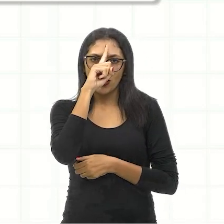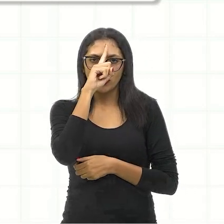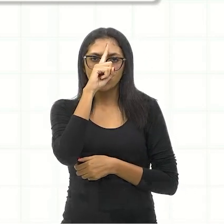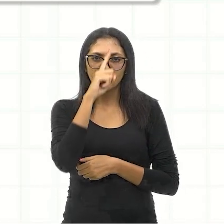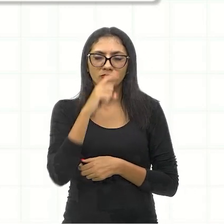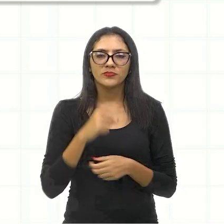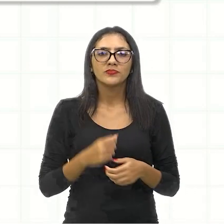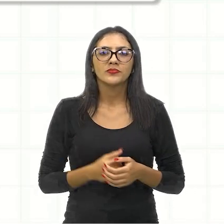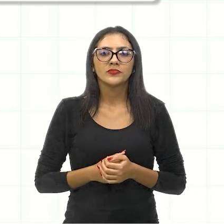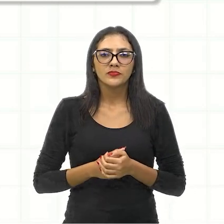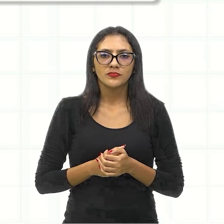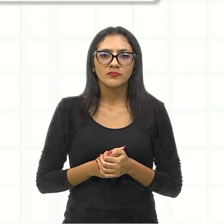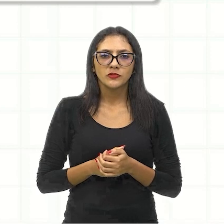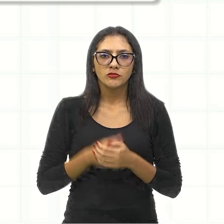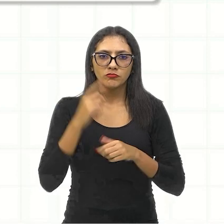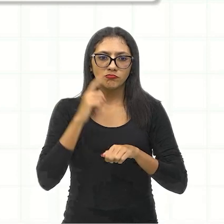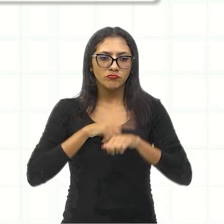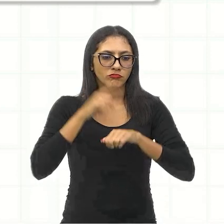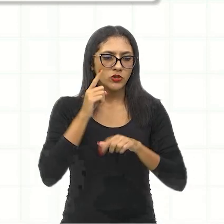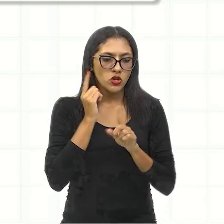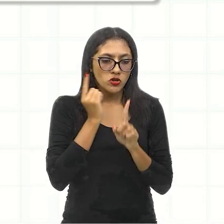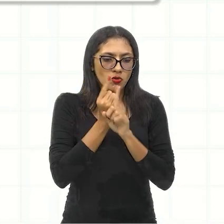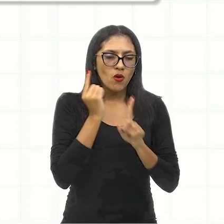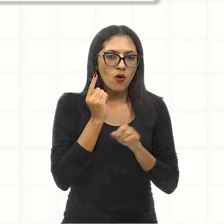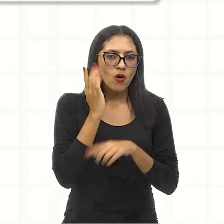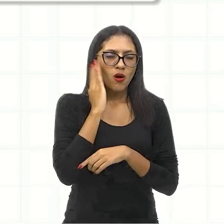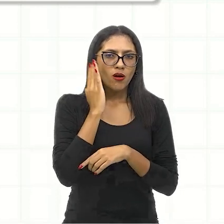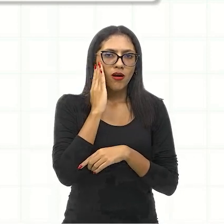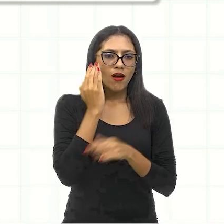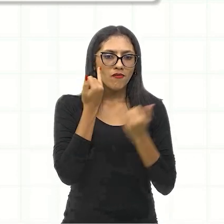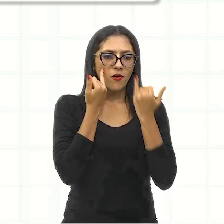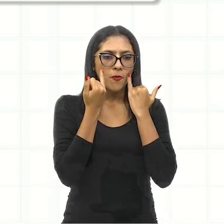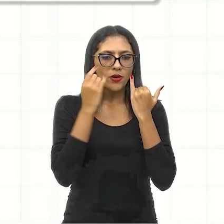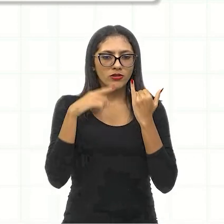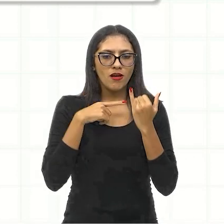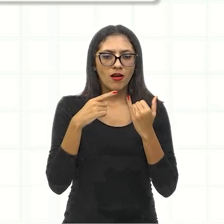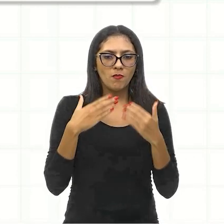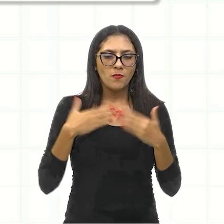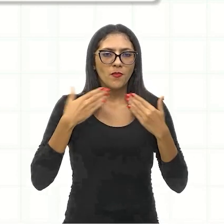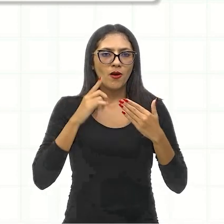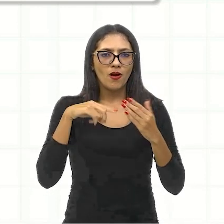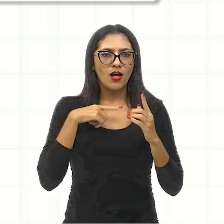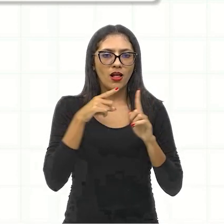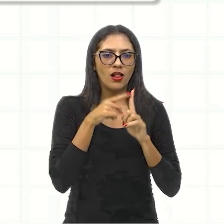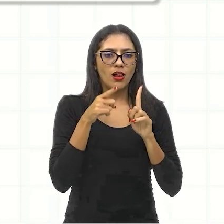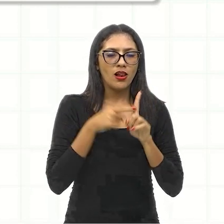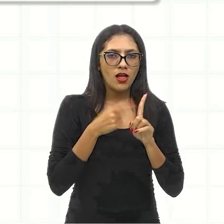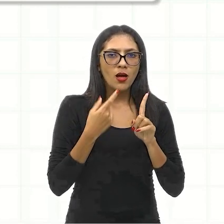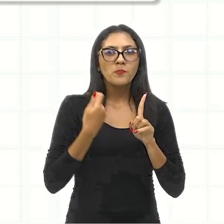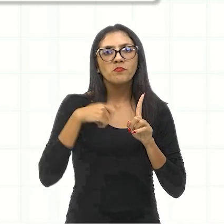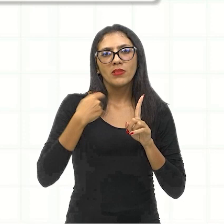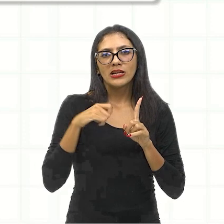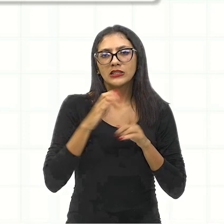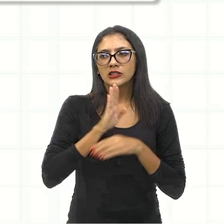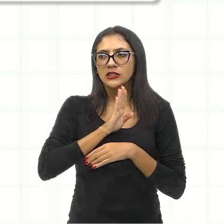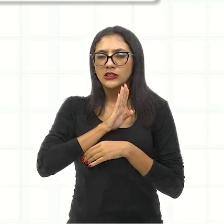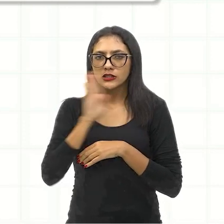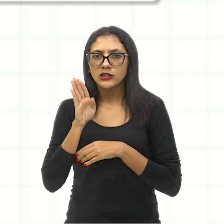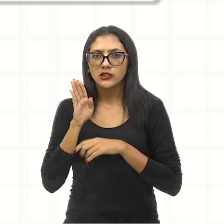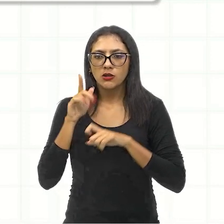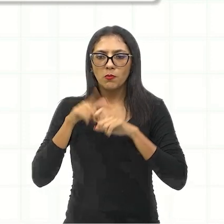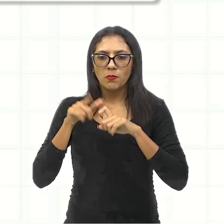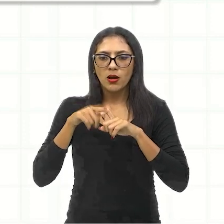mulher, quando ela descobre que está grávida, fazer todo ali esse acompanhamento, né? Fazer ali o pré-natal para que tenha uma